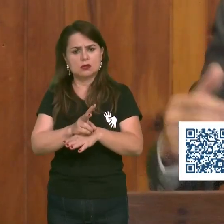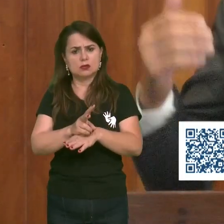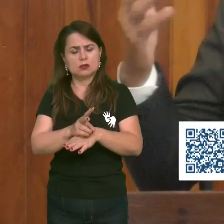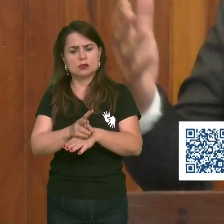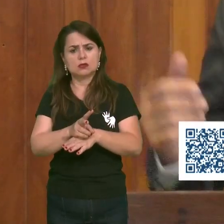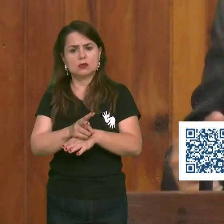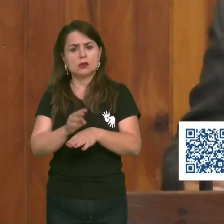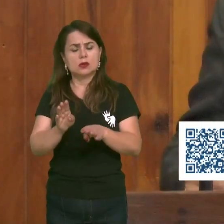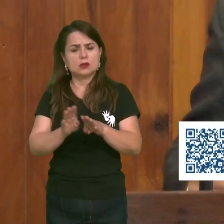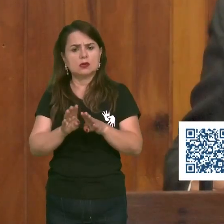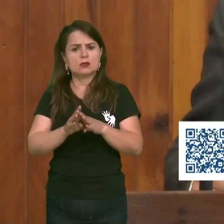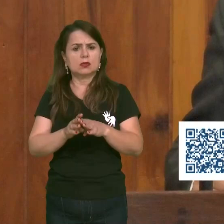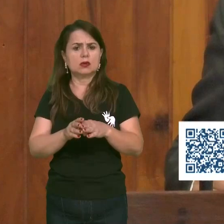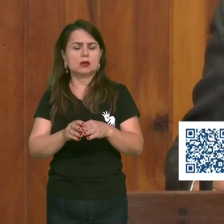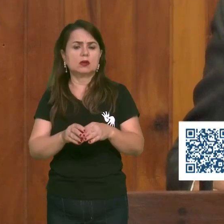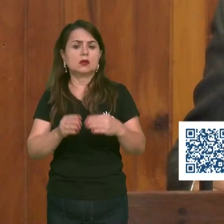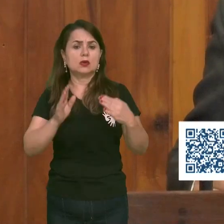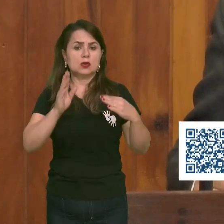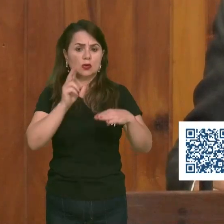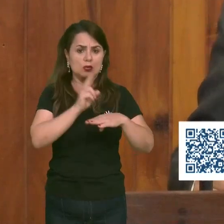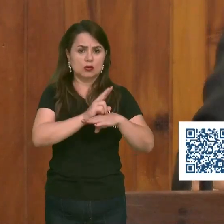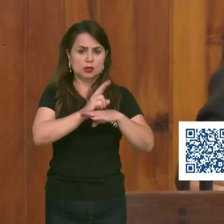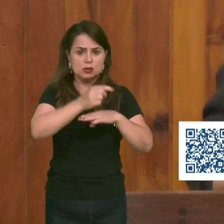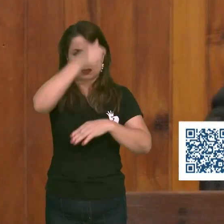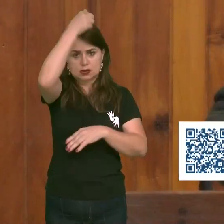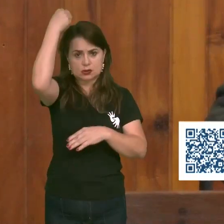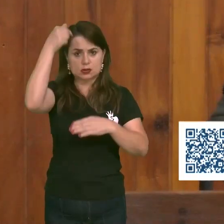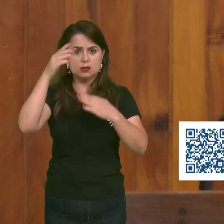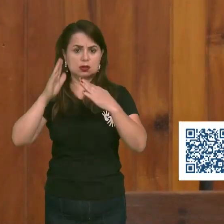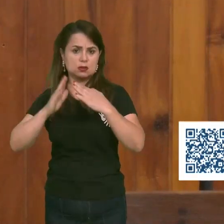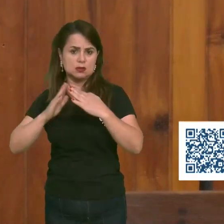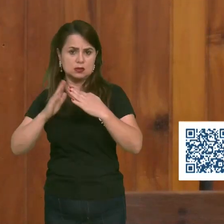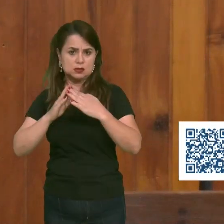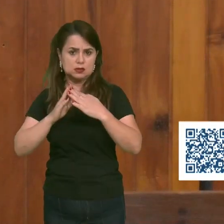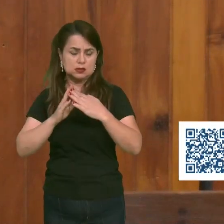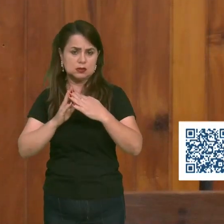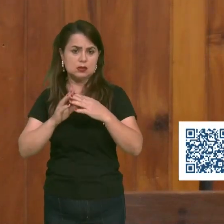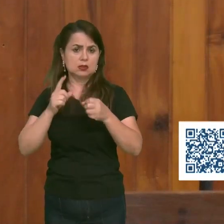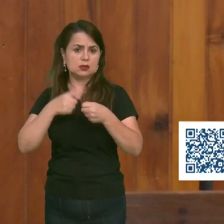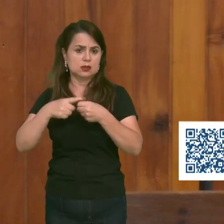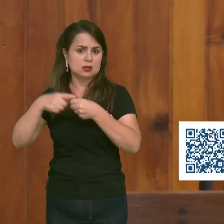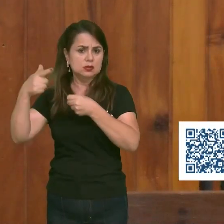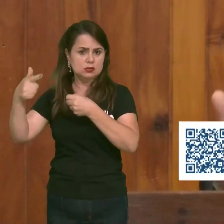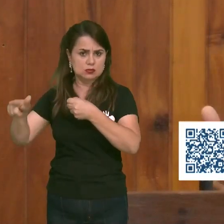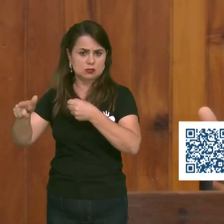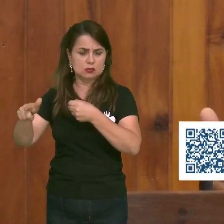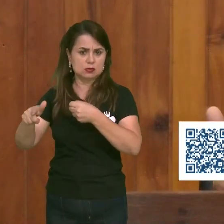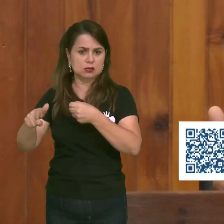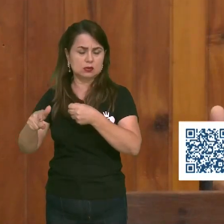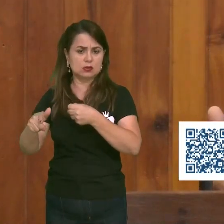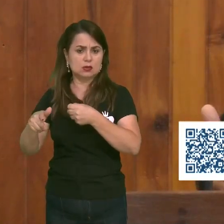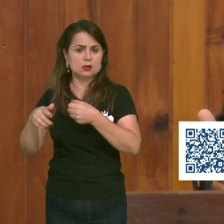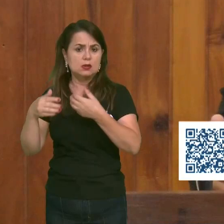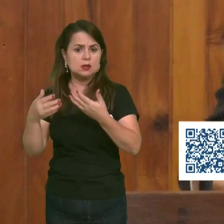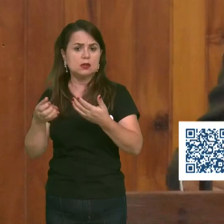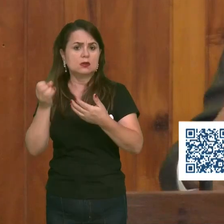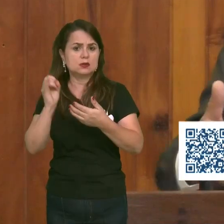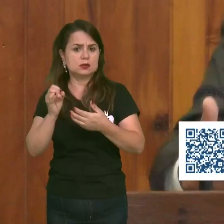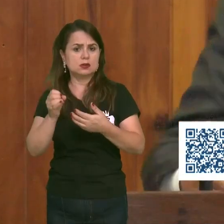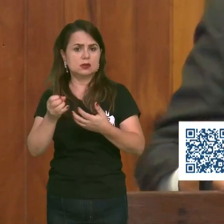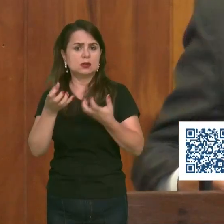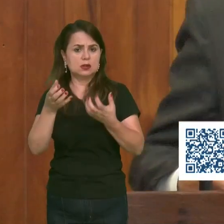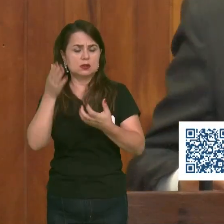a Santa Casa de Chavantes se eles têm essa capacidade